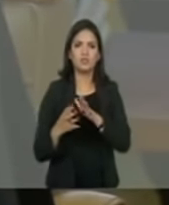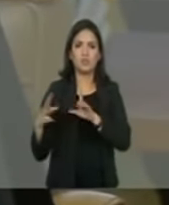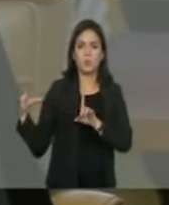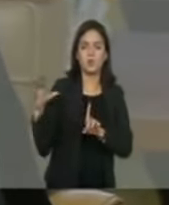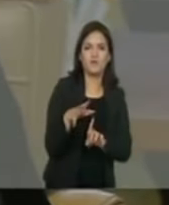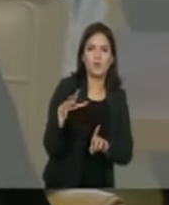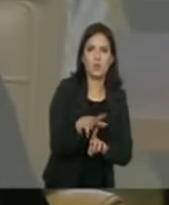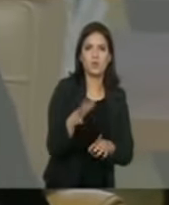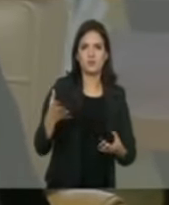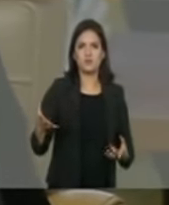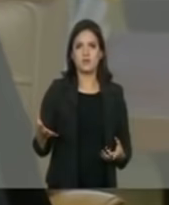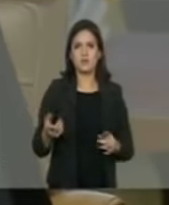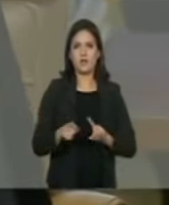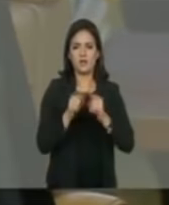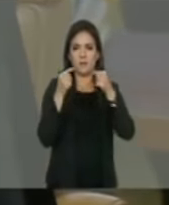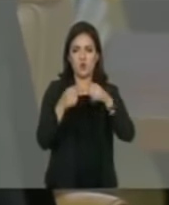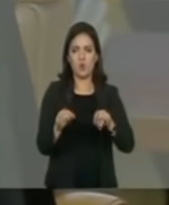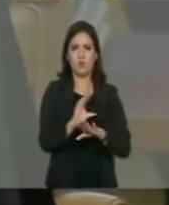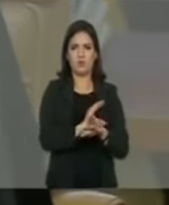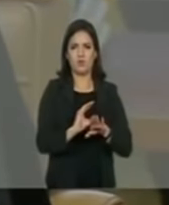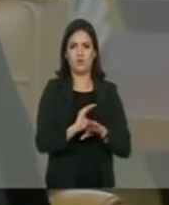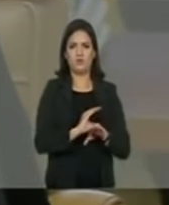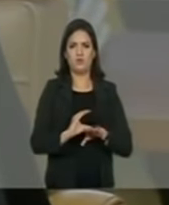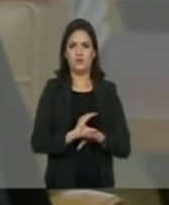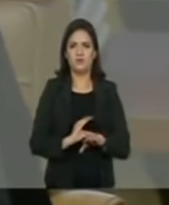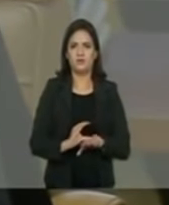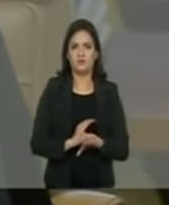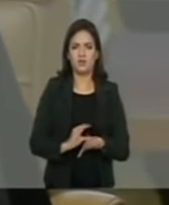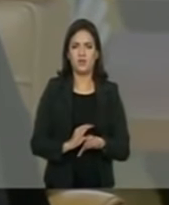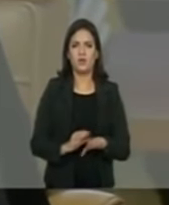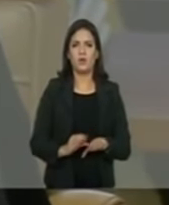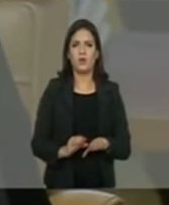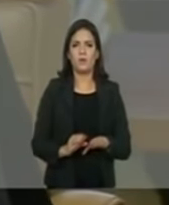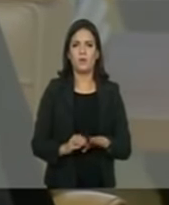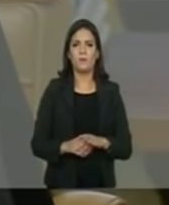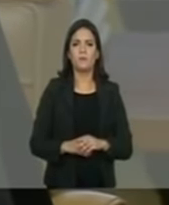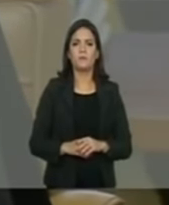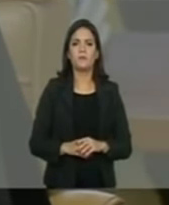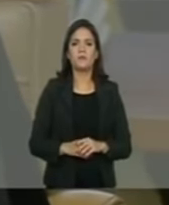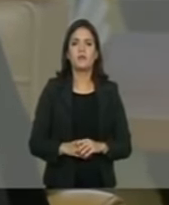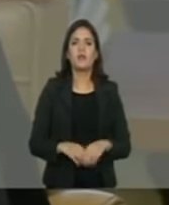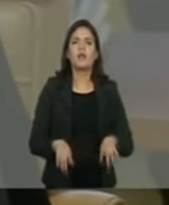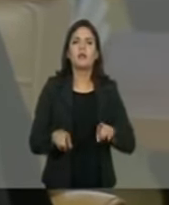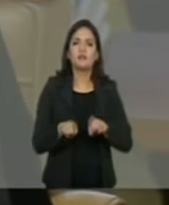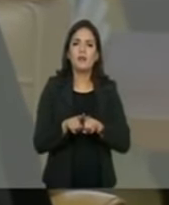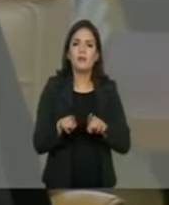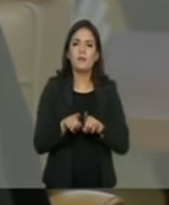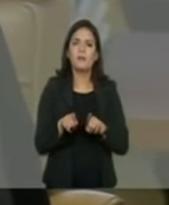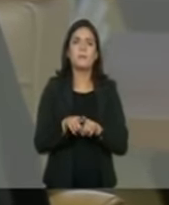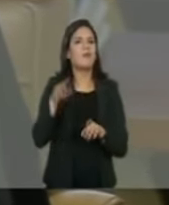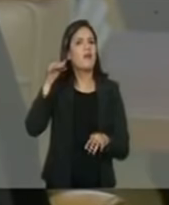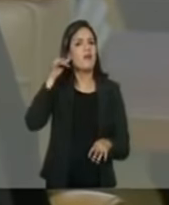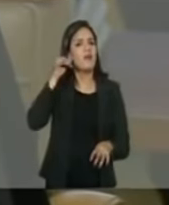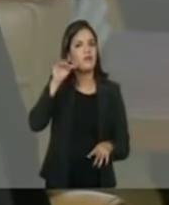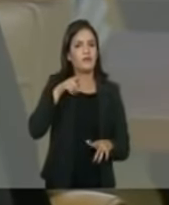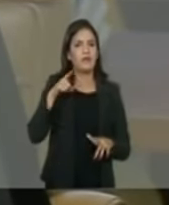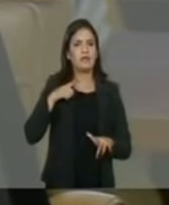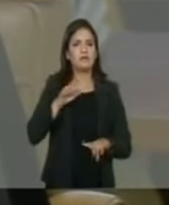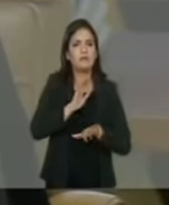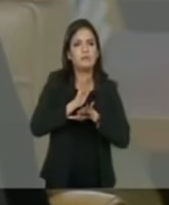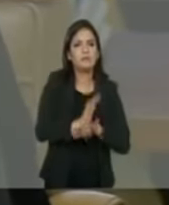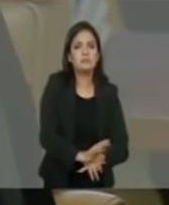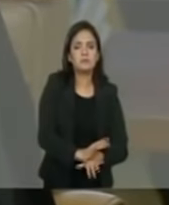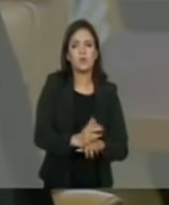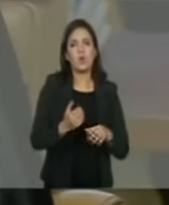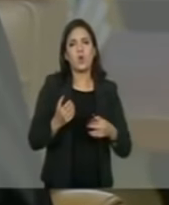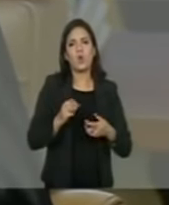motivações fundadas em um irracional punitivista prevaleçam e de forma bem o significado